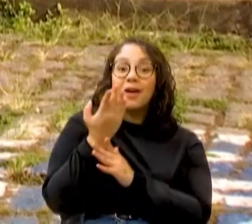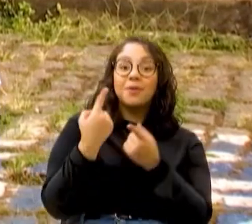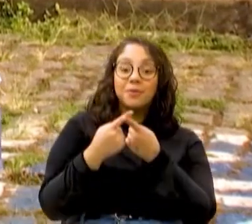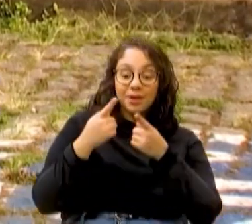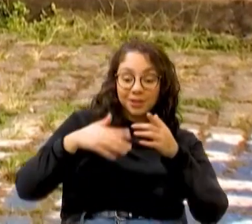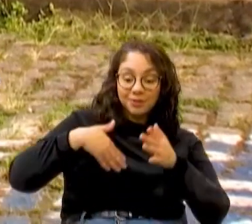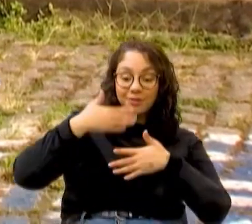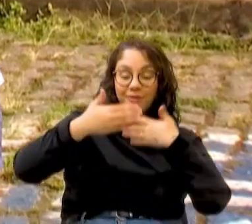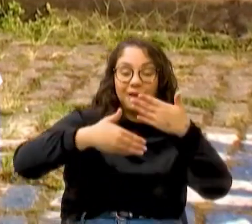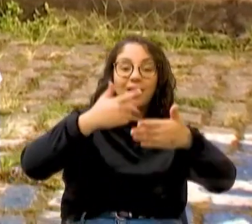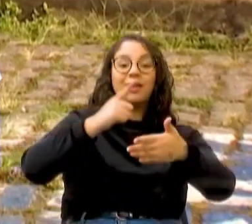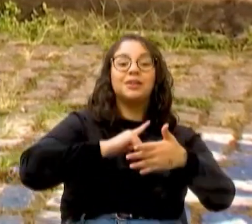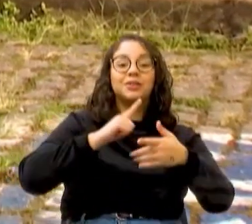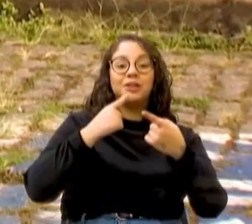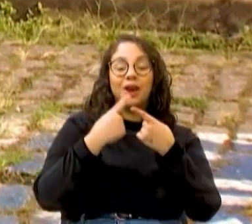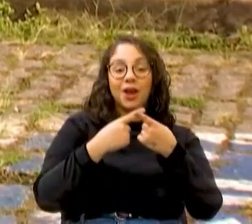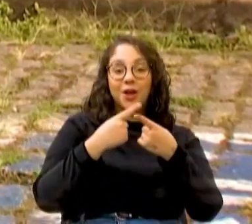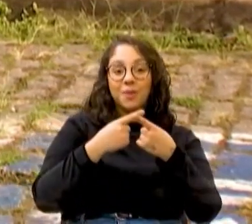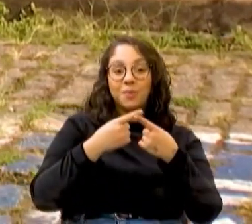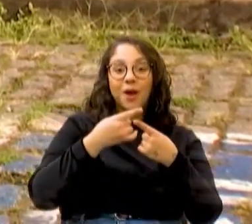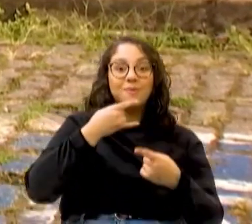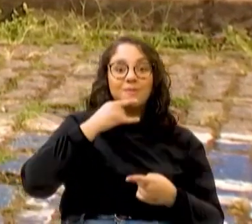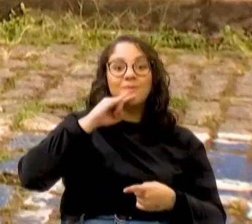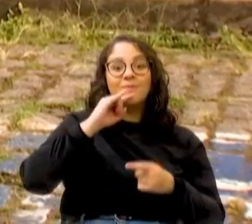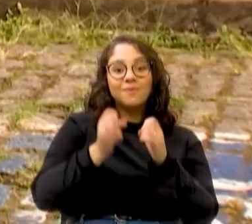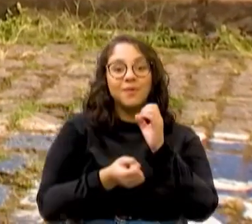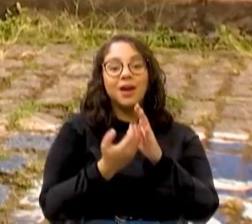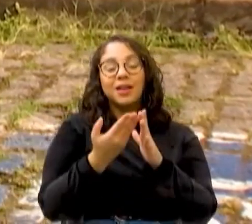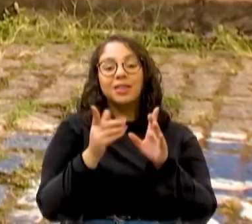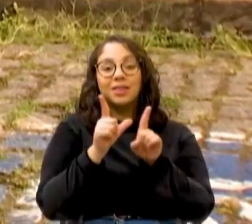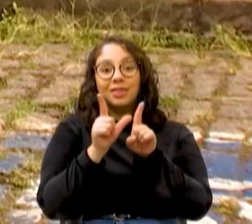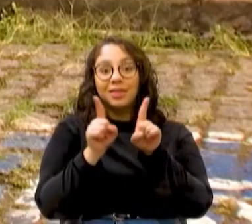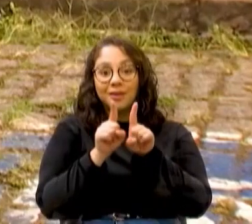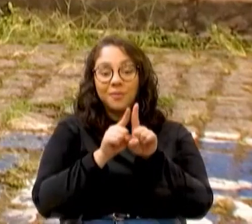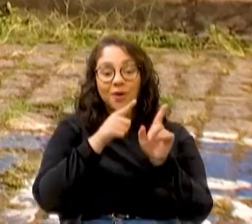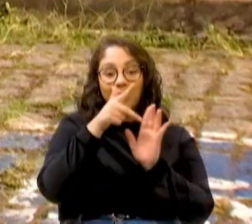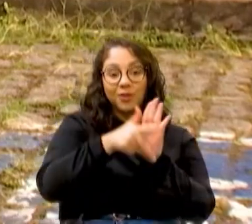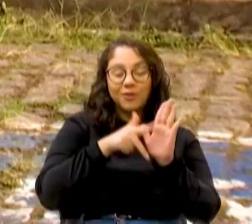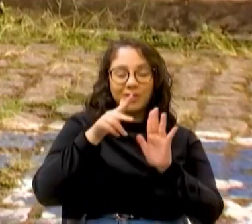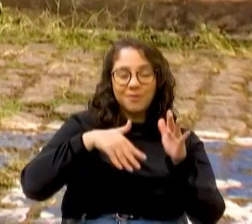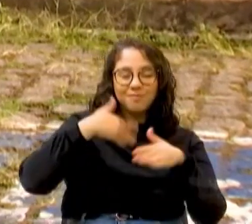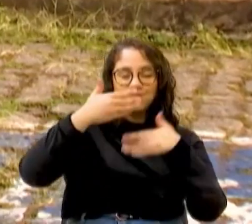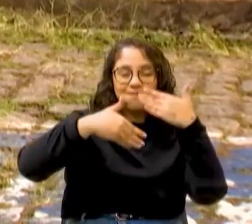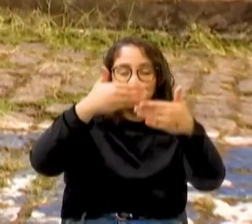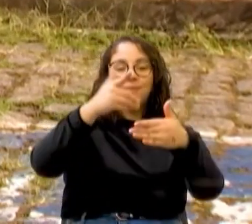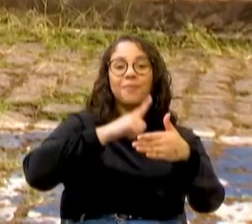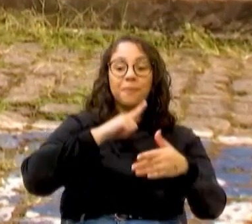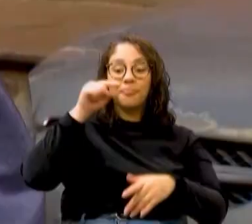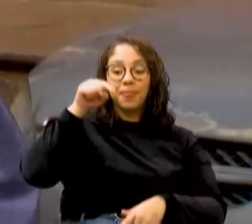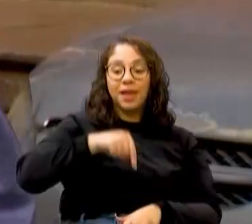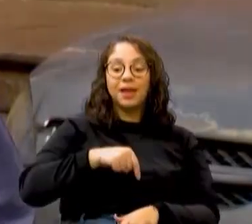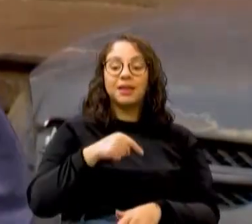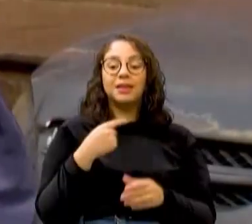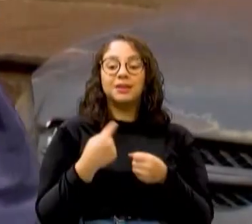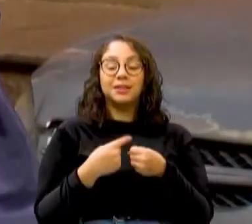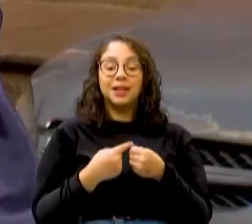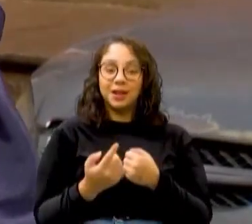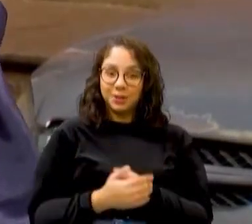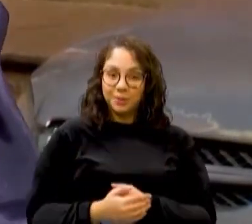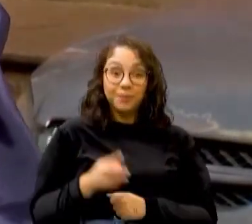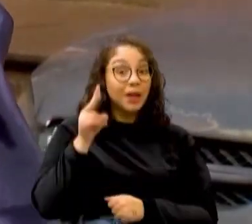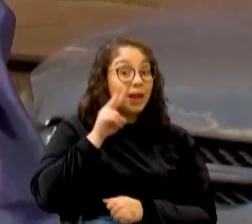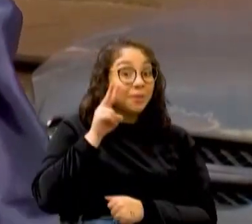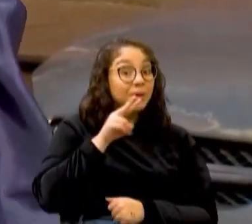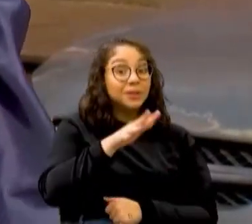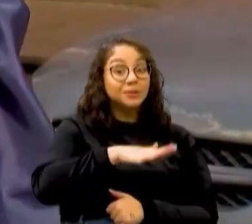desenvolvimento realmente da cana-de-açúcar e do café e a ferrovia que trouxe muito progresso para nossa cidade Lembrando que